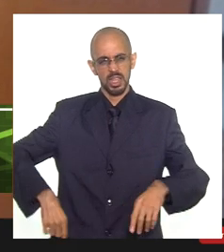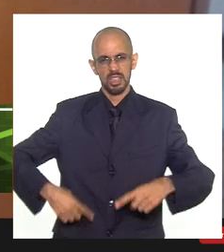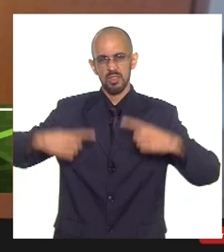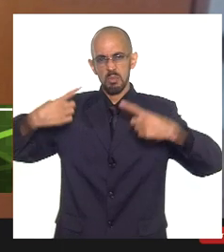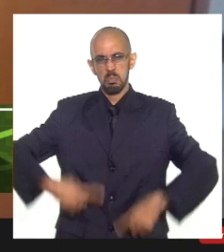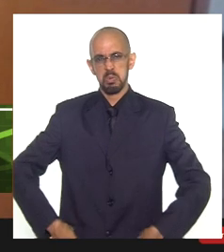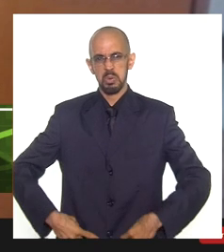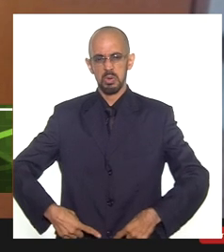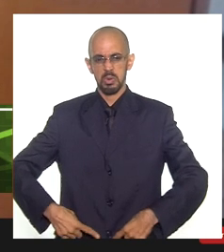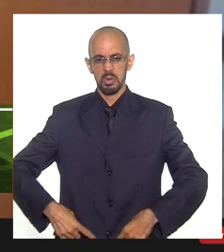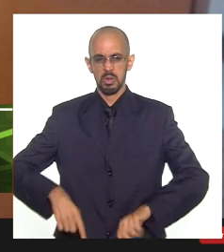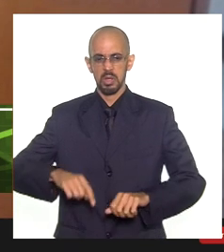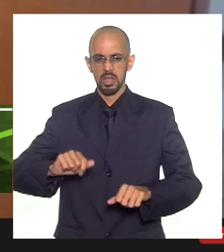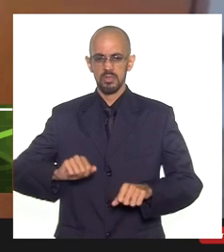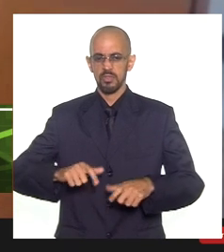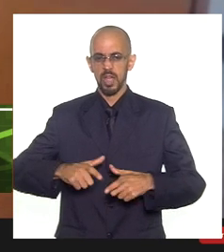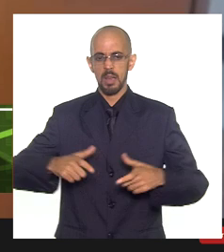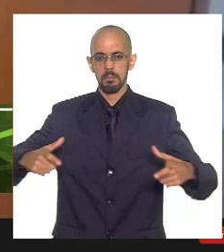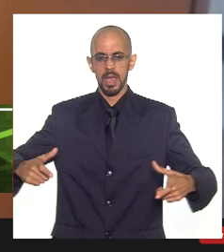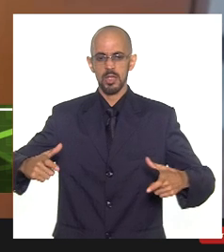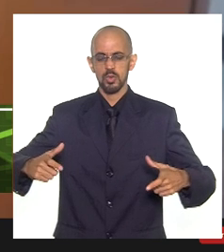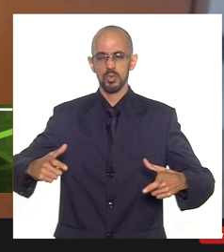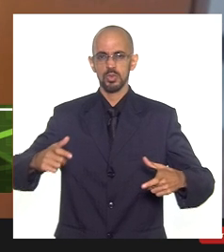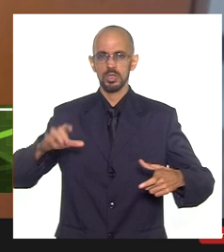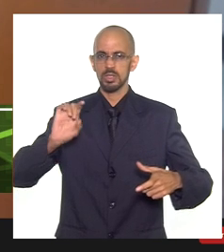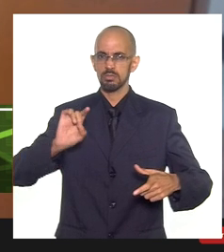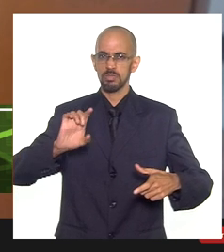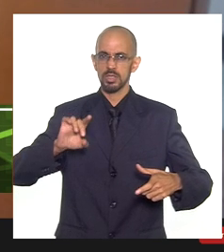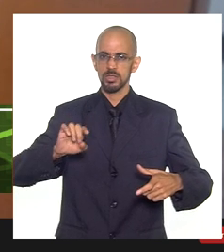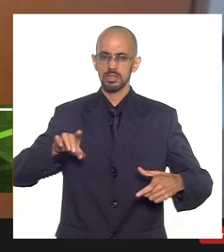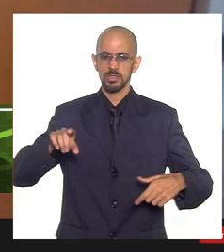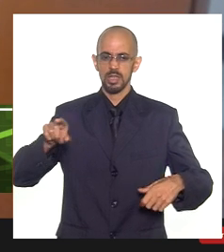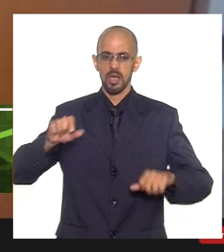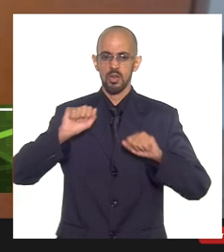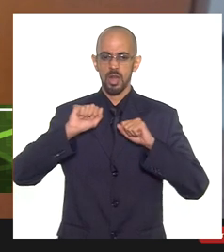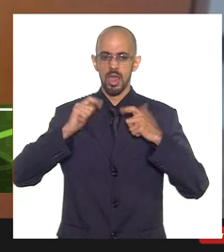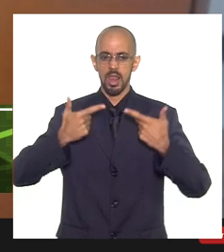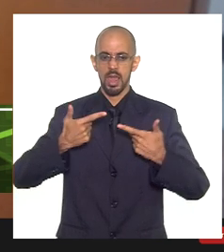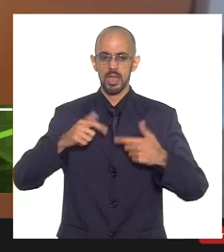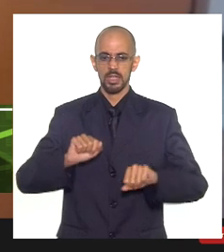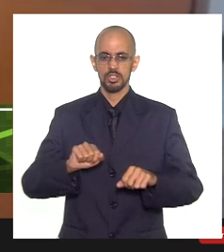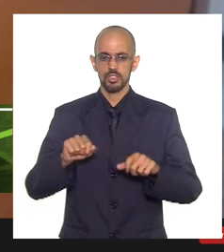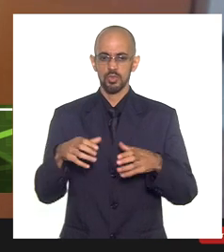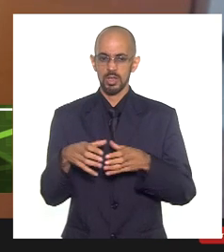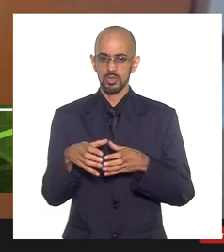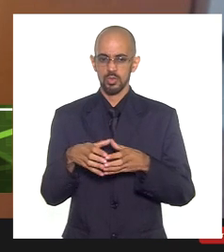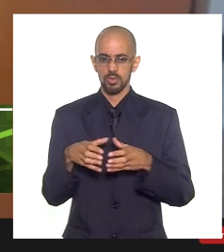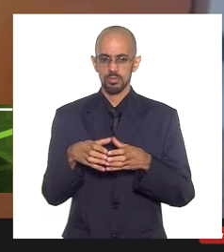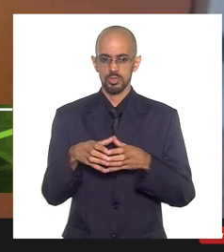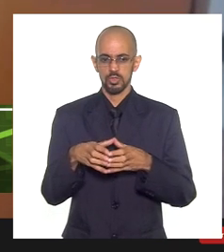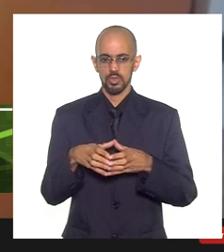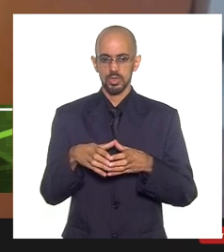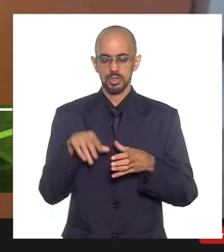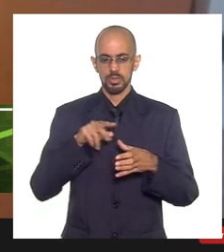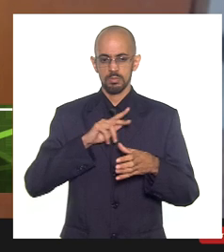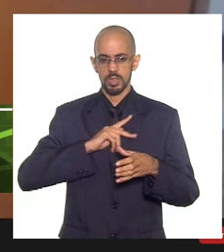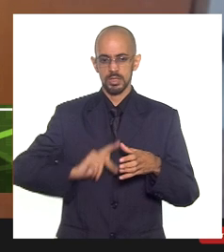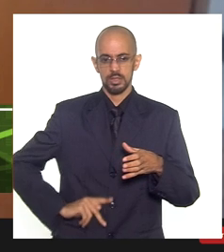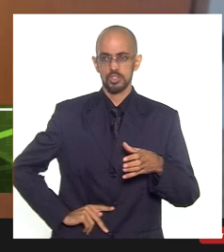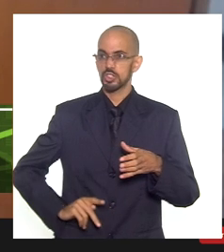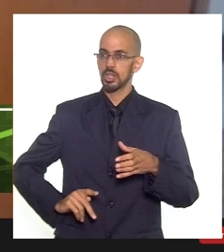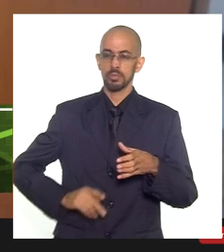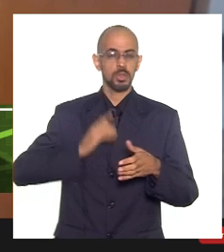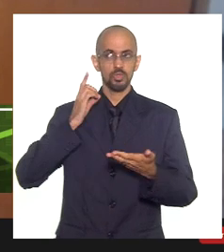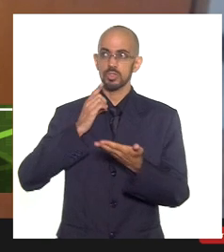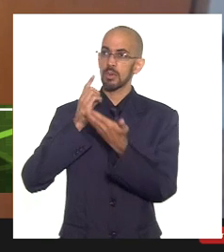esmagadora da Assembleia Legislativa especialmente com as comissões aqui presididas pelos dois deputados